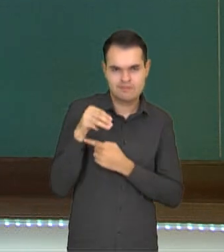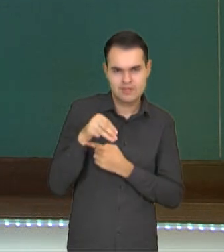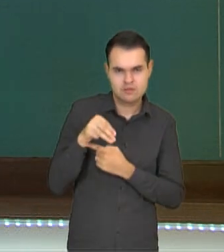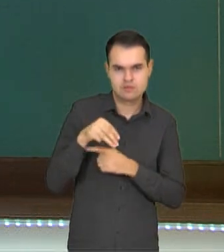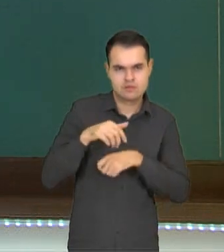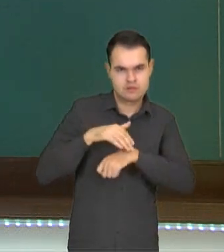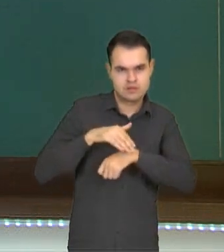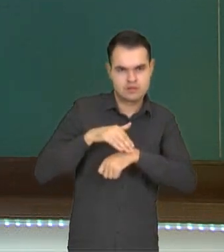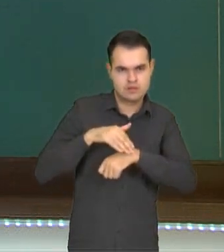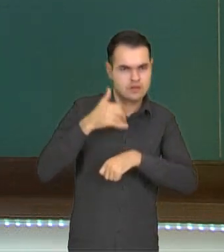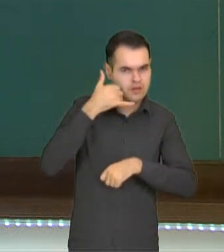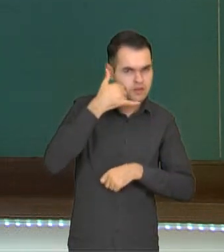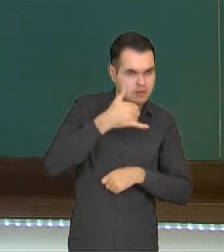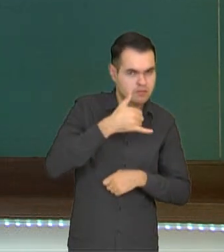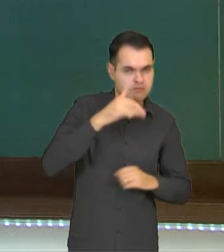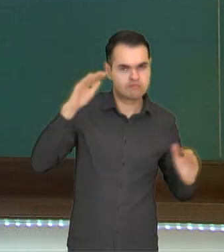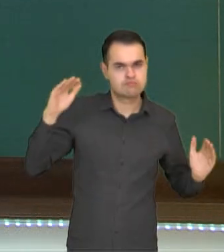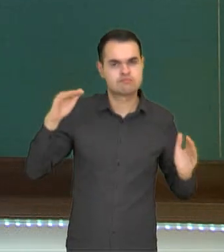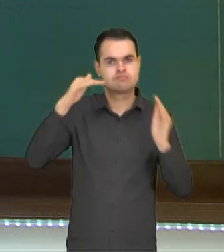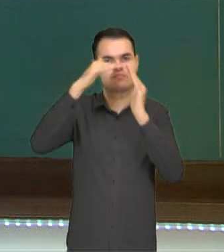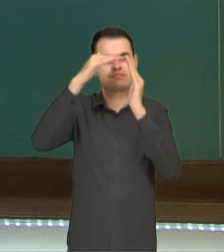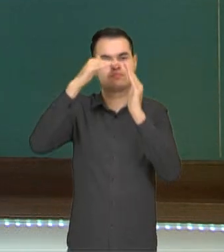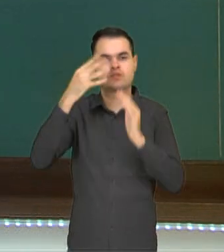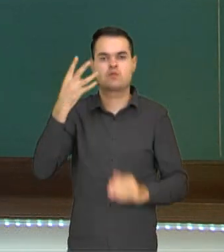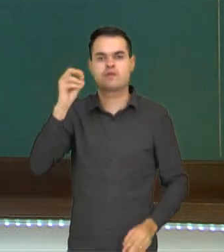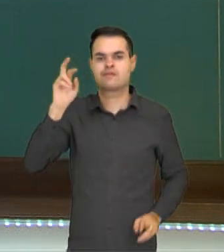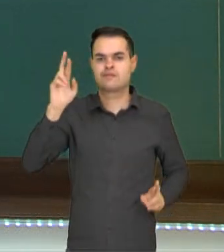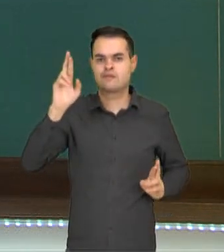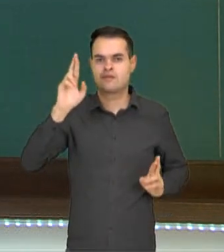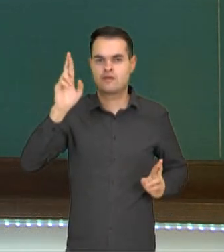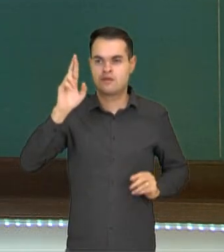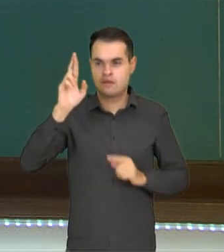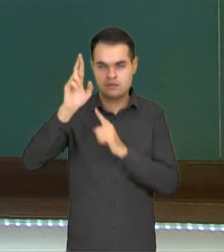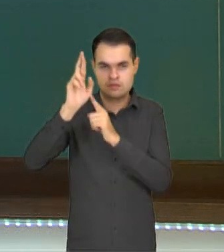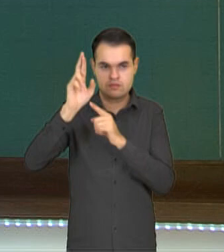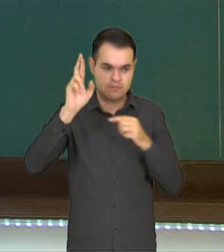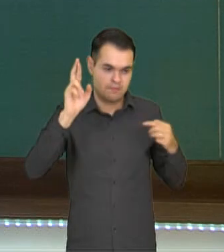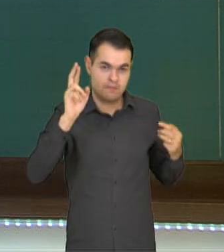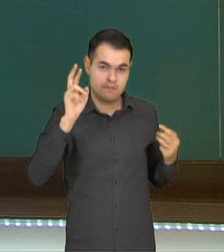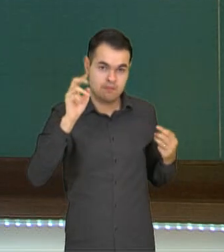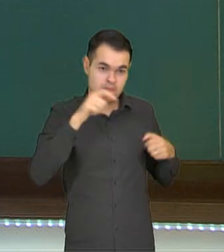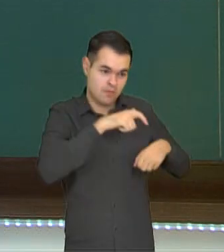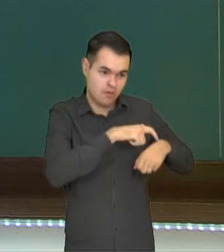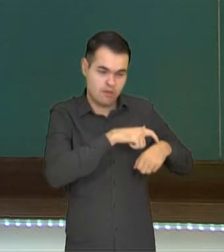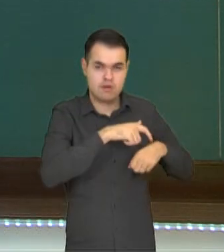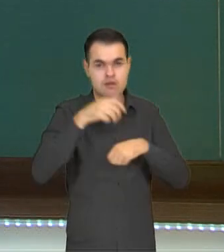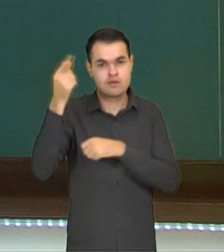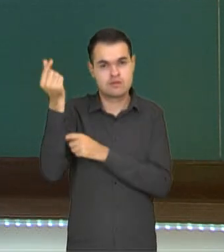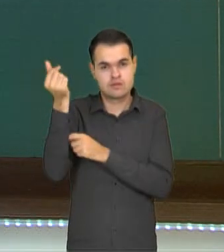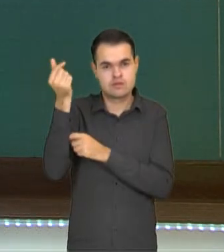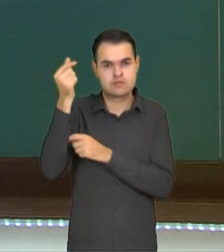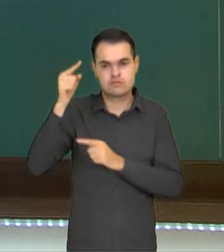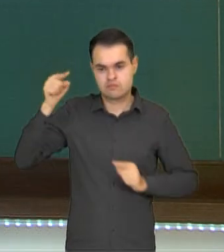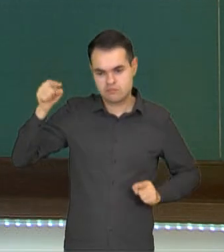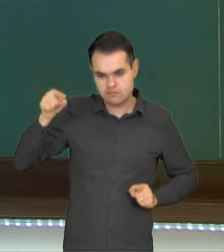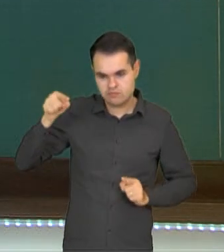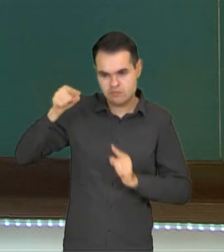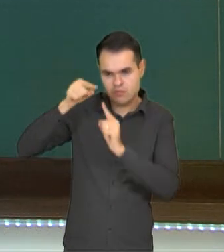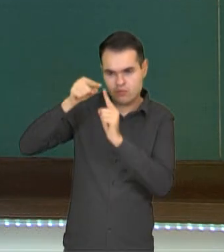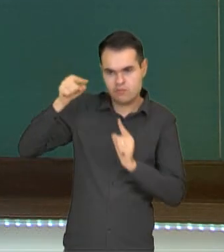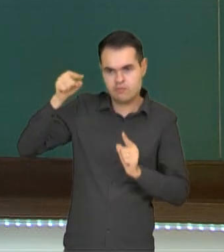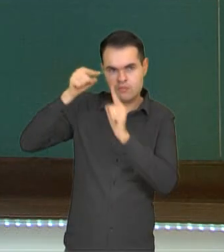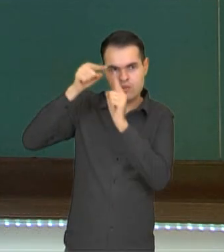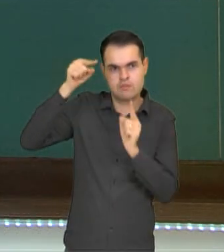e deu ali, coincidentemente, R$40 também. Então, olha só esses pontinhos. Coloquei todos eles aqui